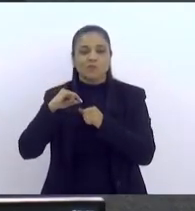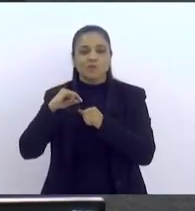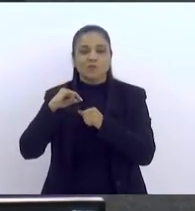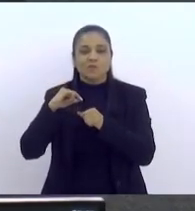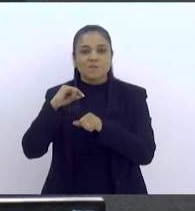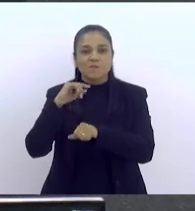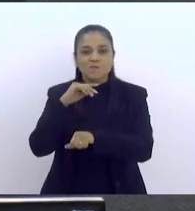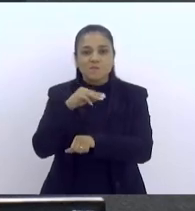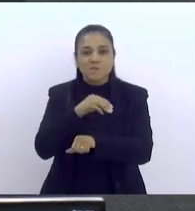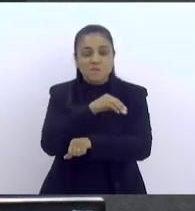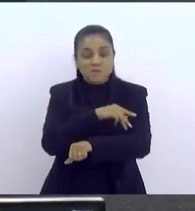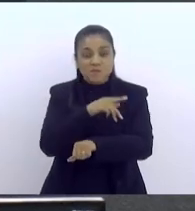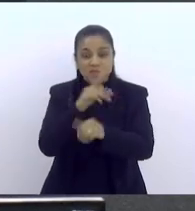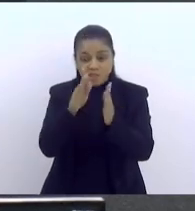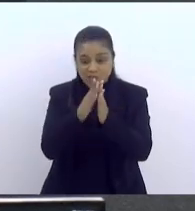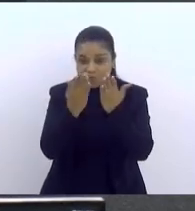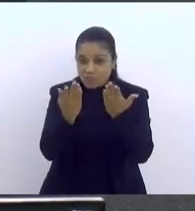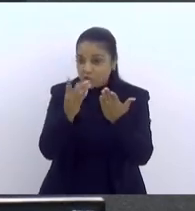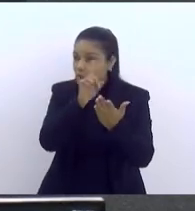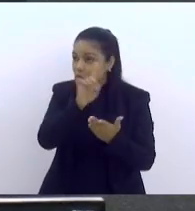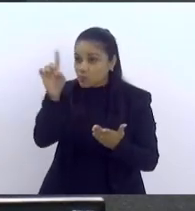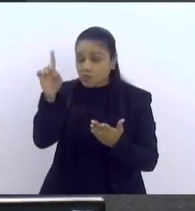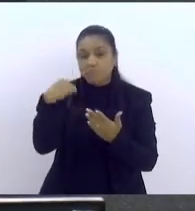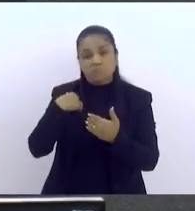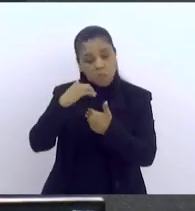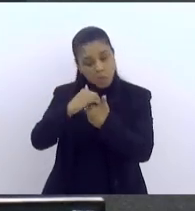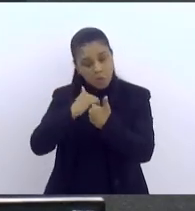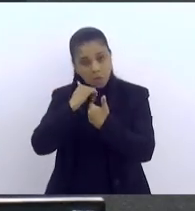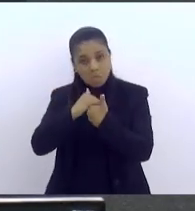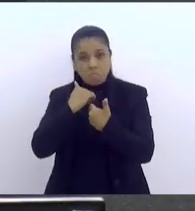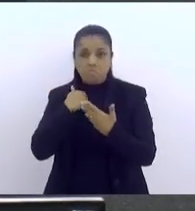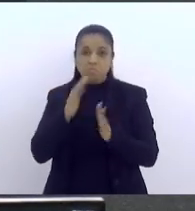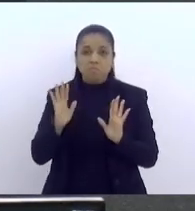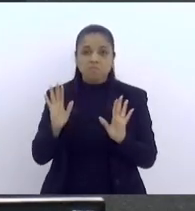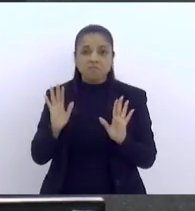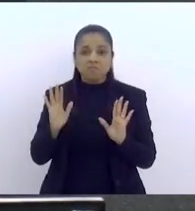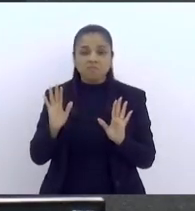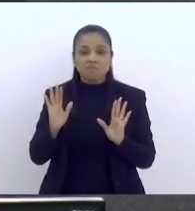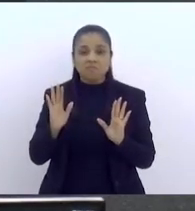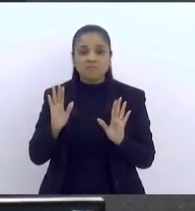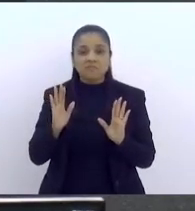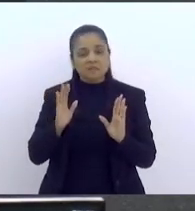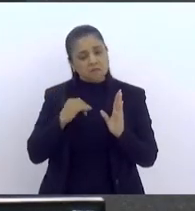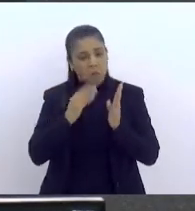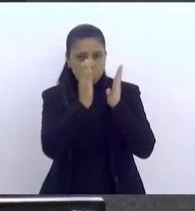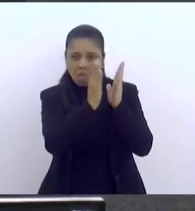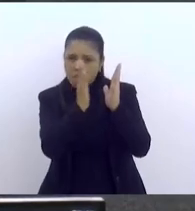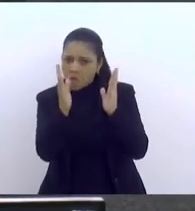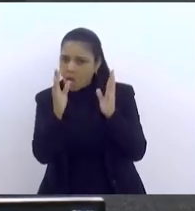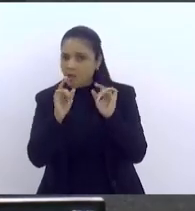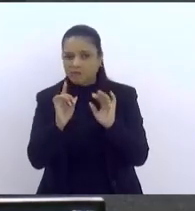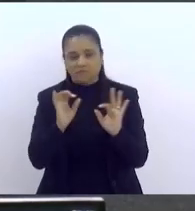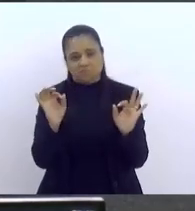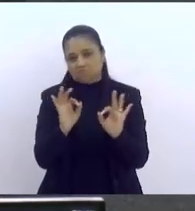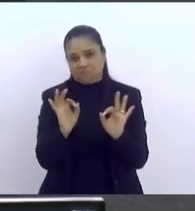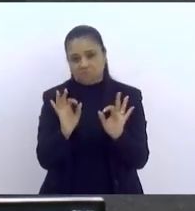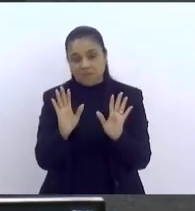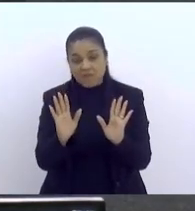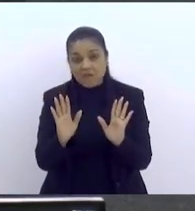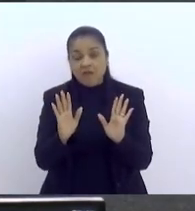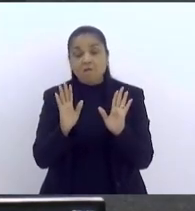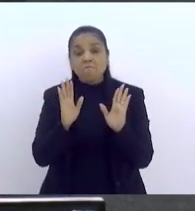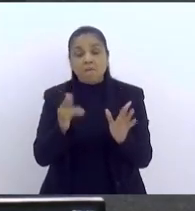da Sagrada Escritura, me recomenda, não necessariamente nessa ordem, mas eu estou me manifestando